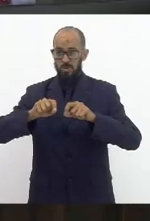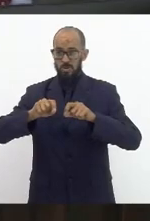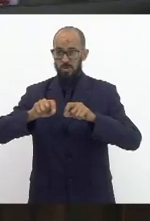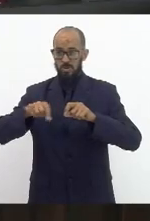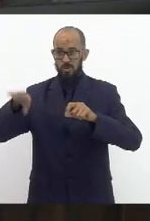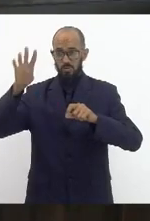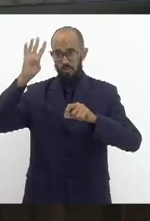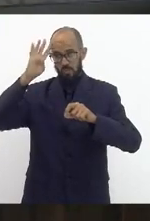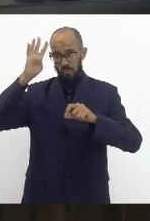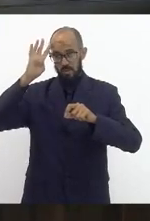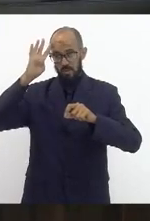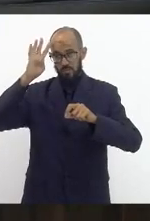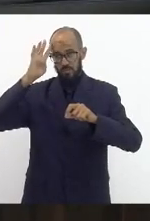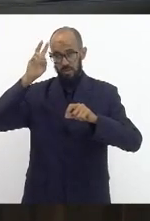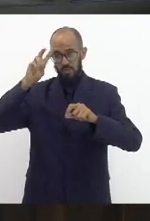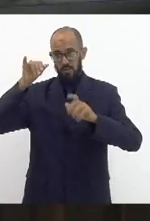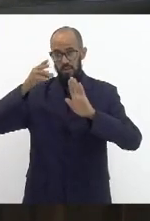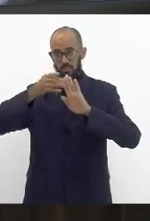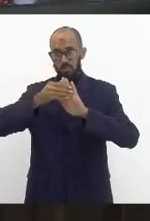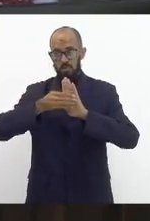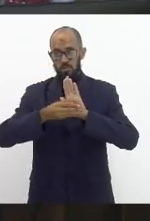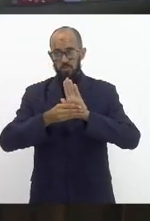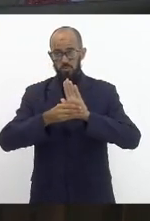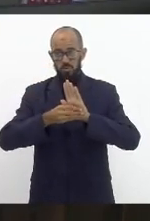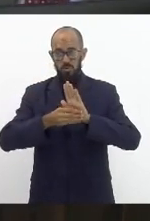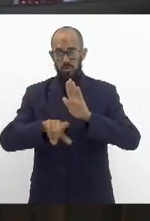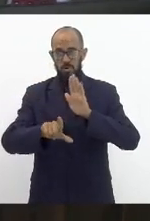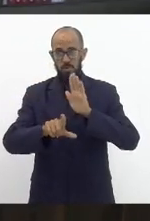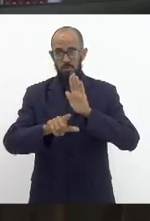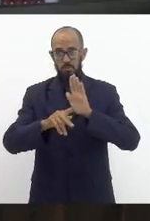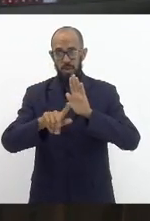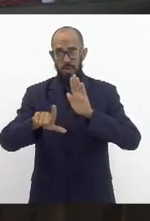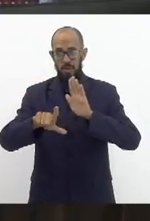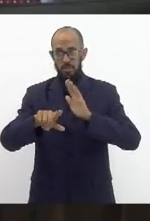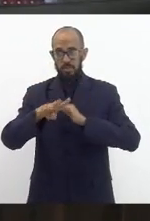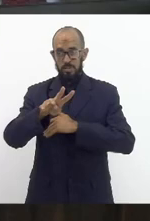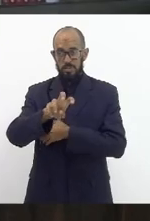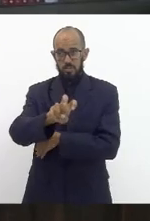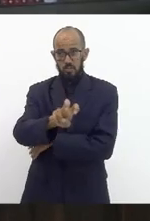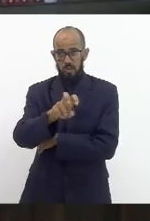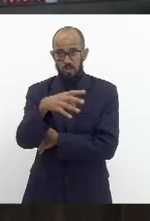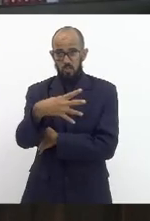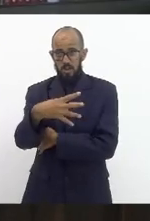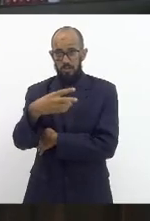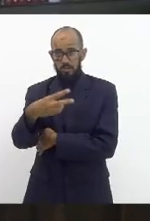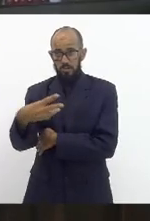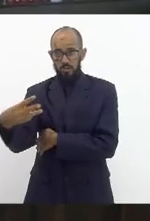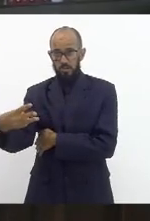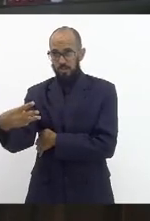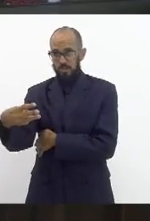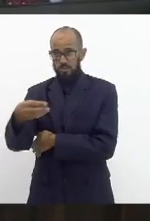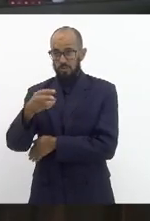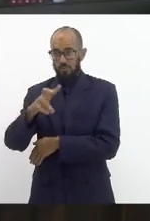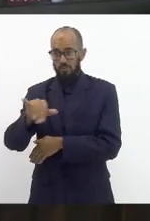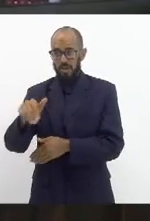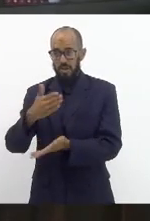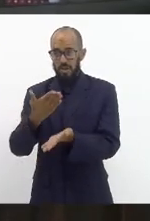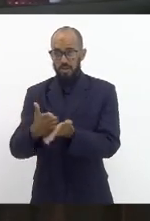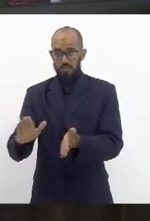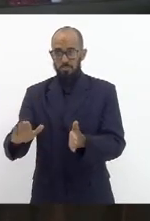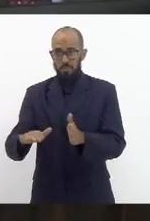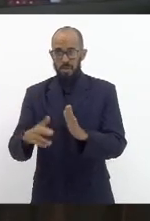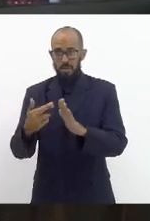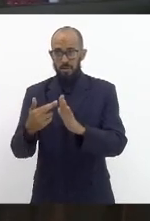quarta-feira estará na pauta o projeto de lei 5433, tá bom? Que acaba com a cláusula de